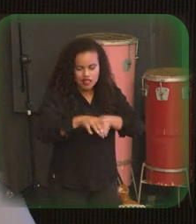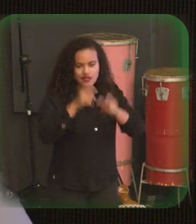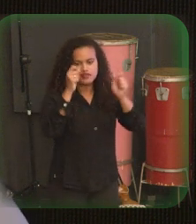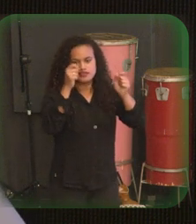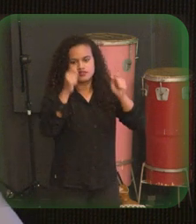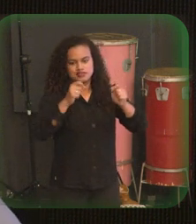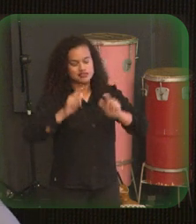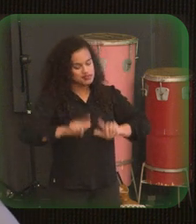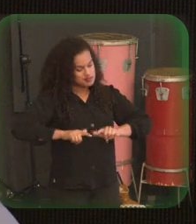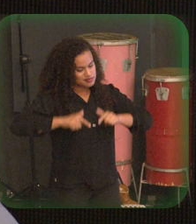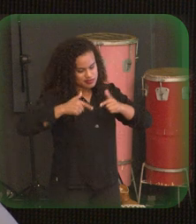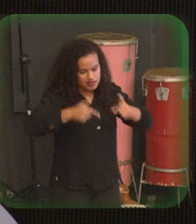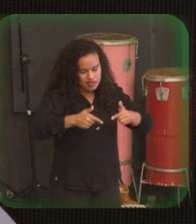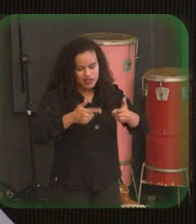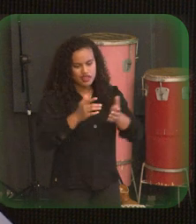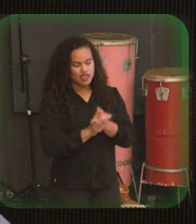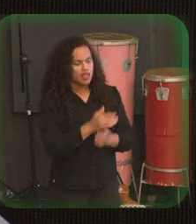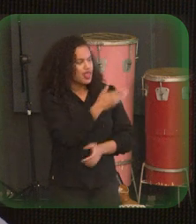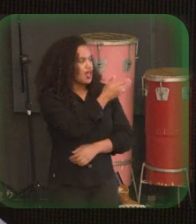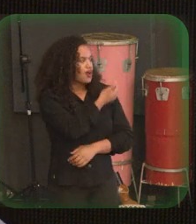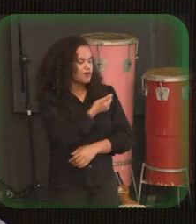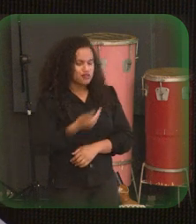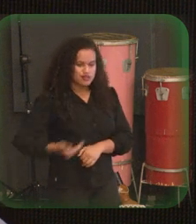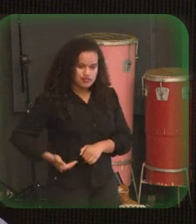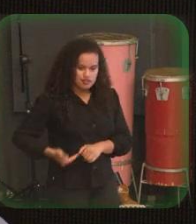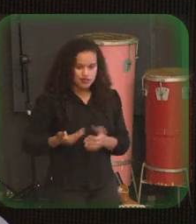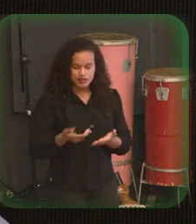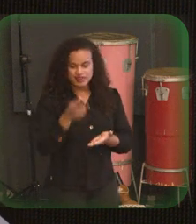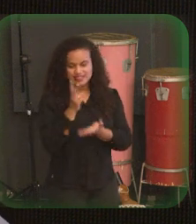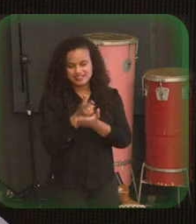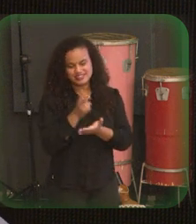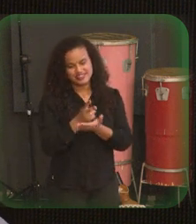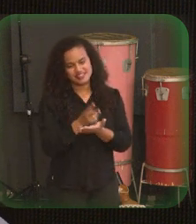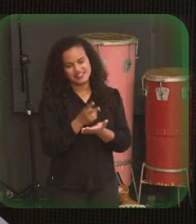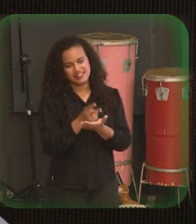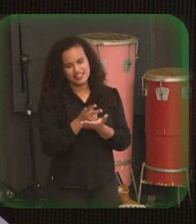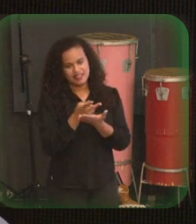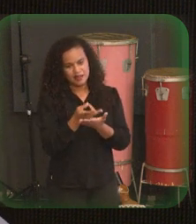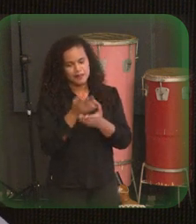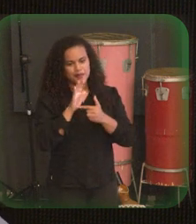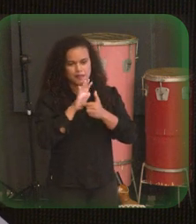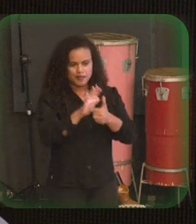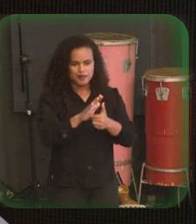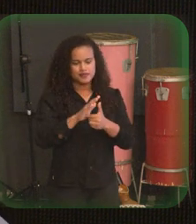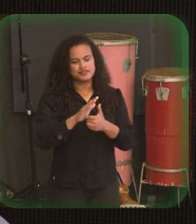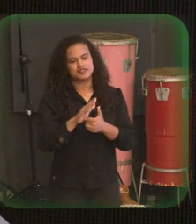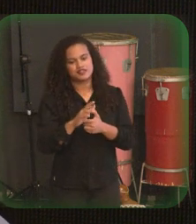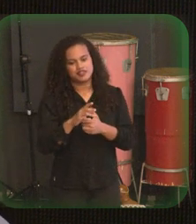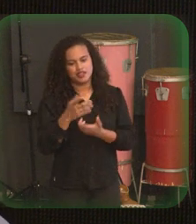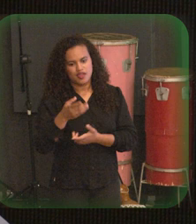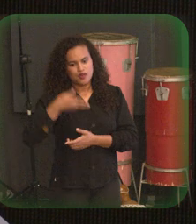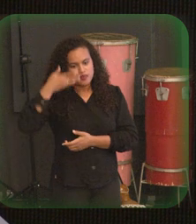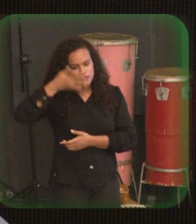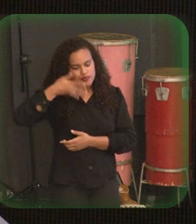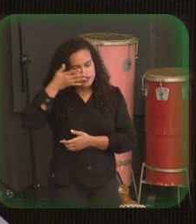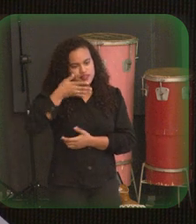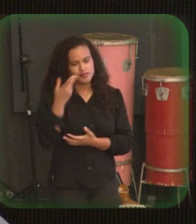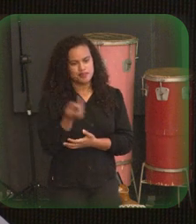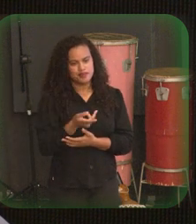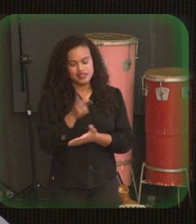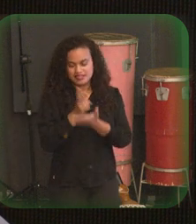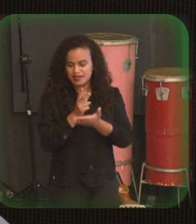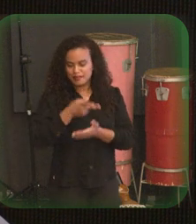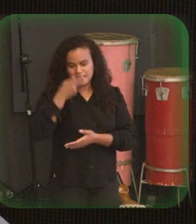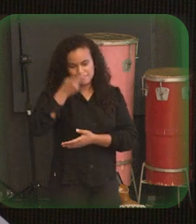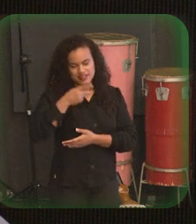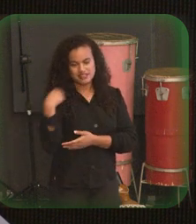E a governadora Raquel Lira, ela sempre traz, ministro, sempre traz isso no discurso dela. Nós só iremos conseguir